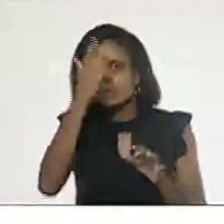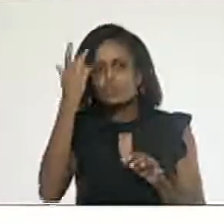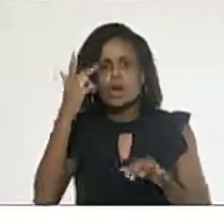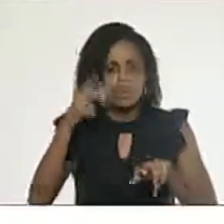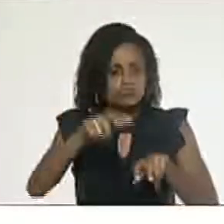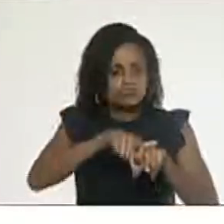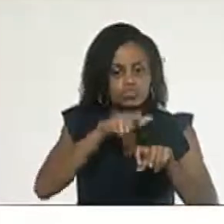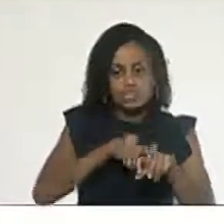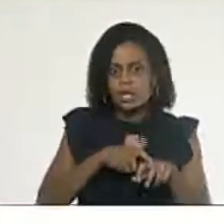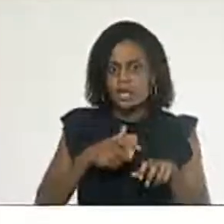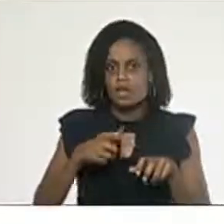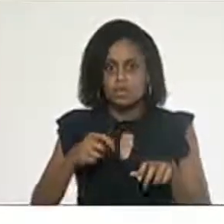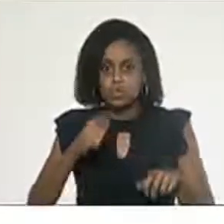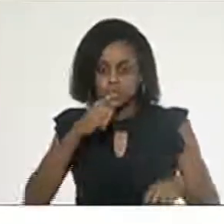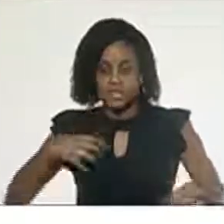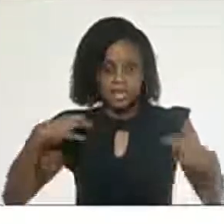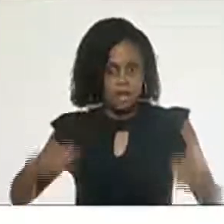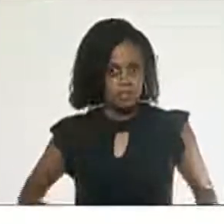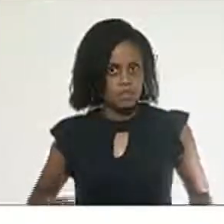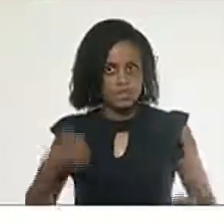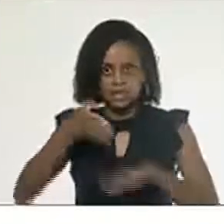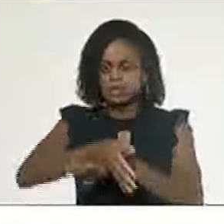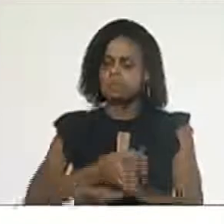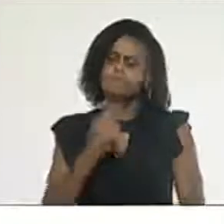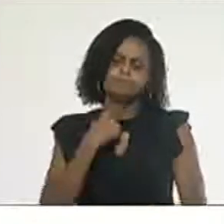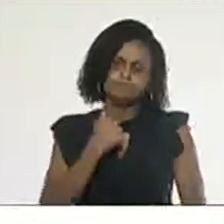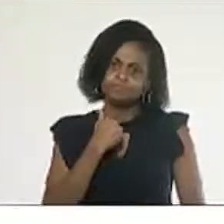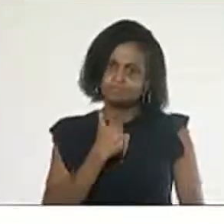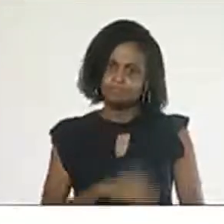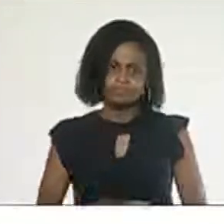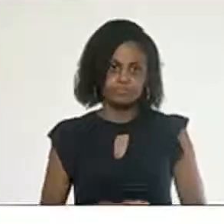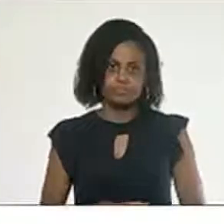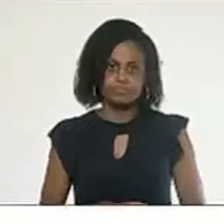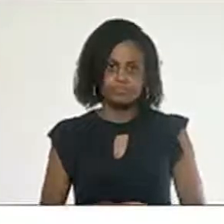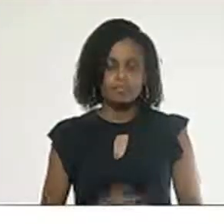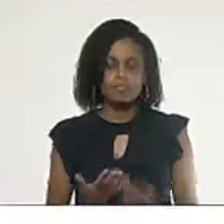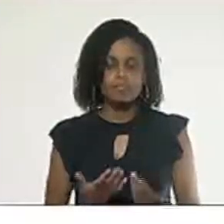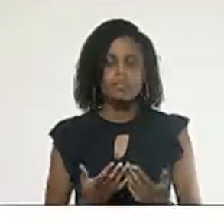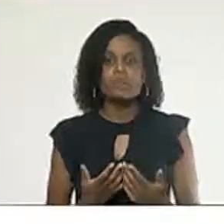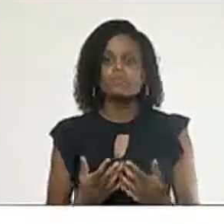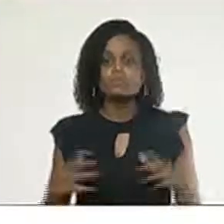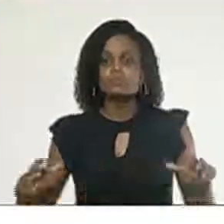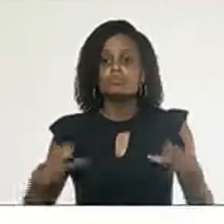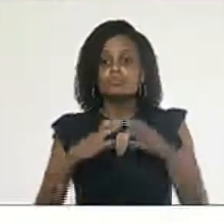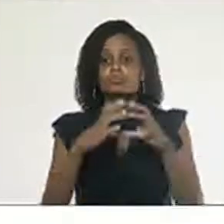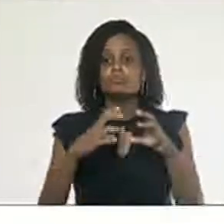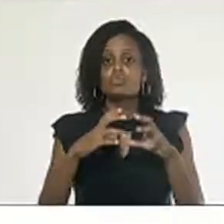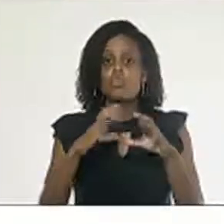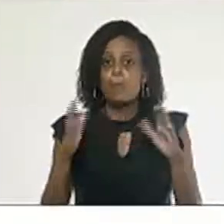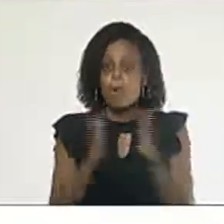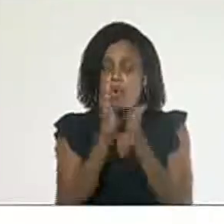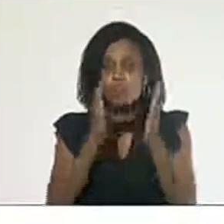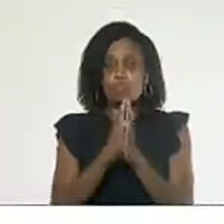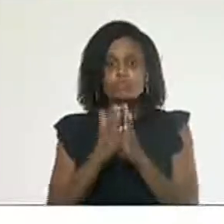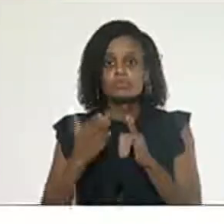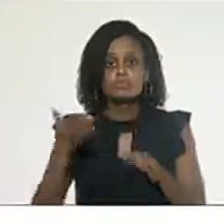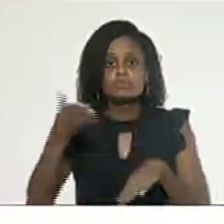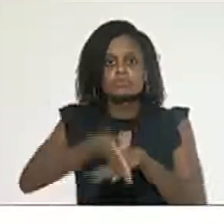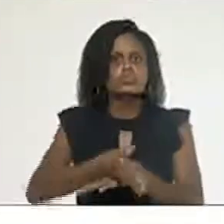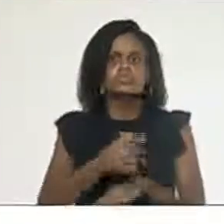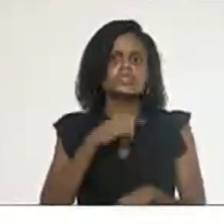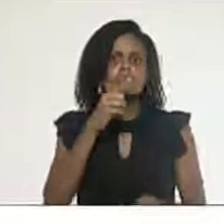ou seja, o povo não entra dentro dessa casa. Afinal de contas, vamos olhar, a maioria do nosso povo são de